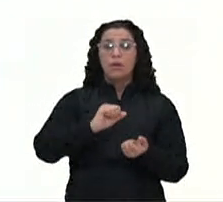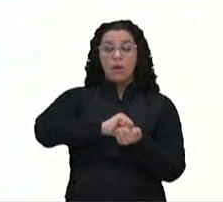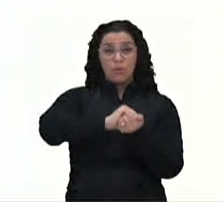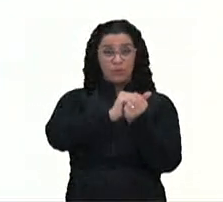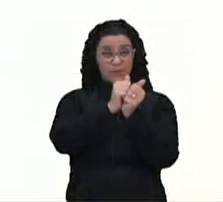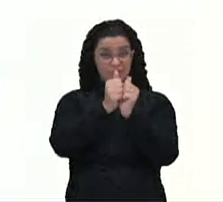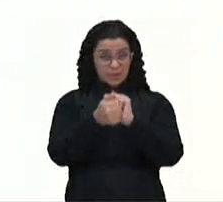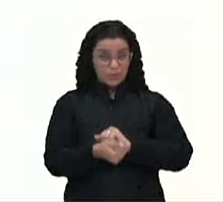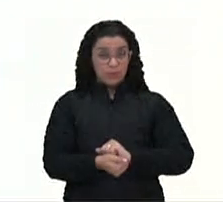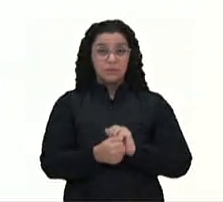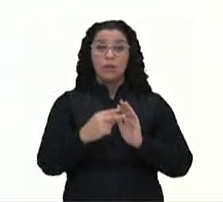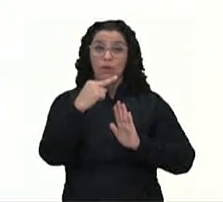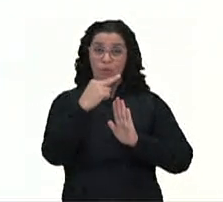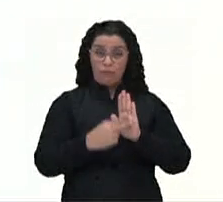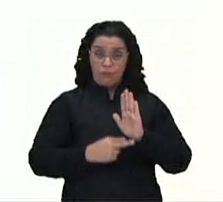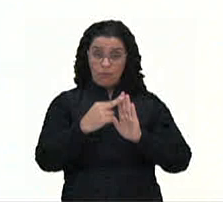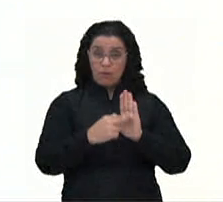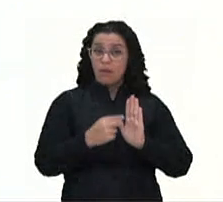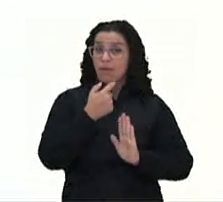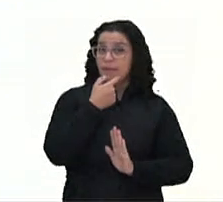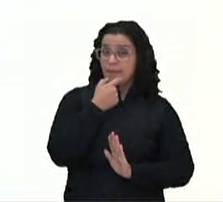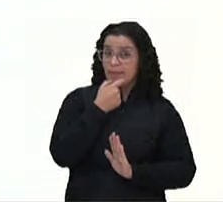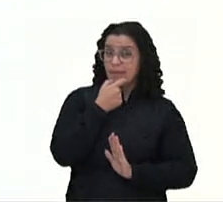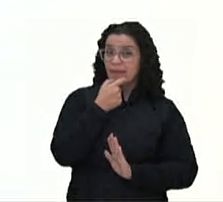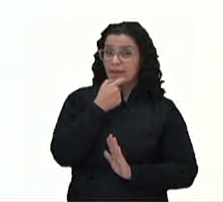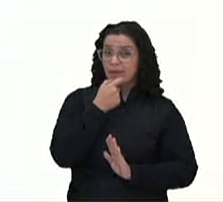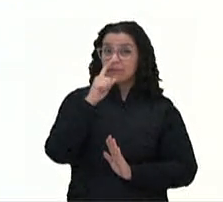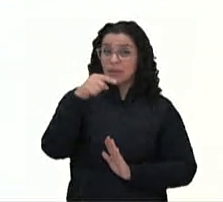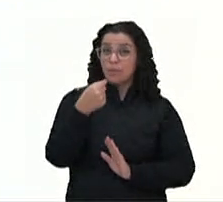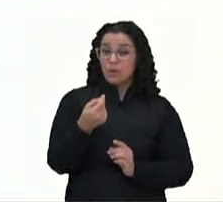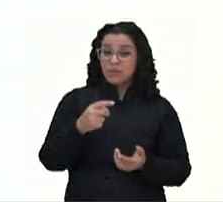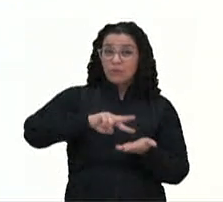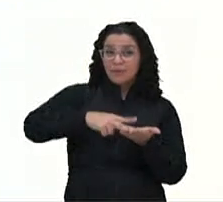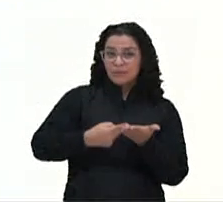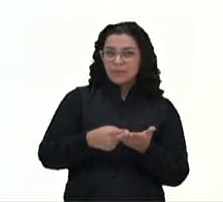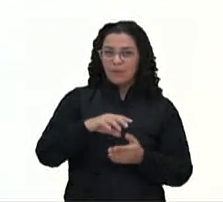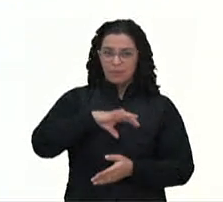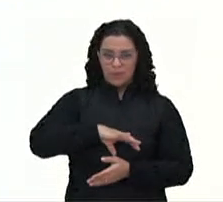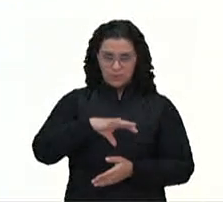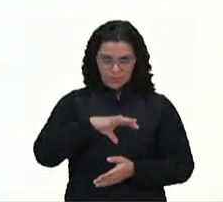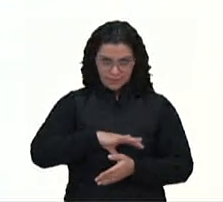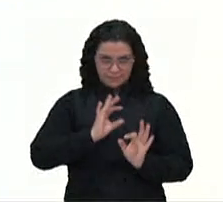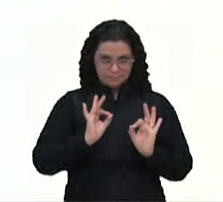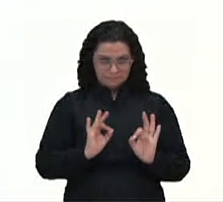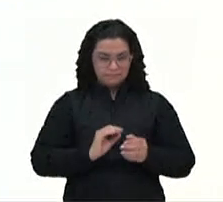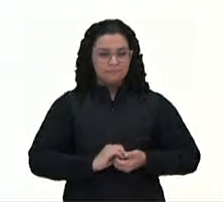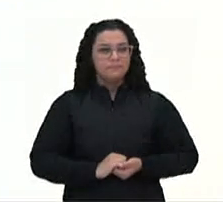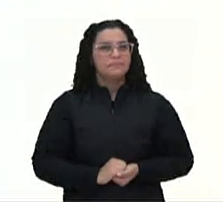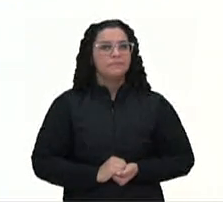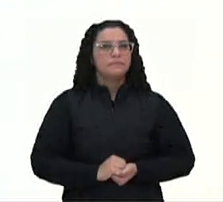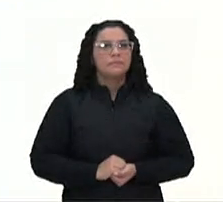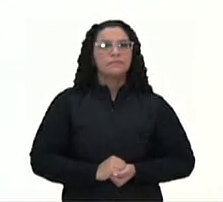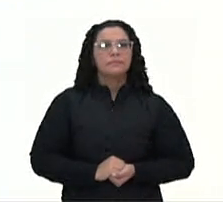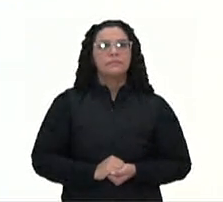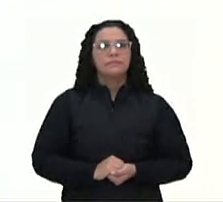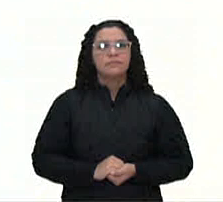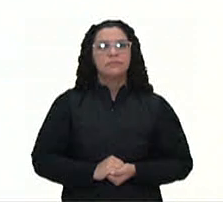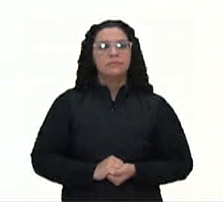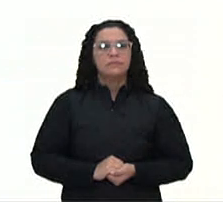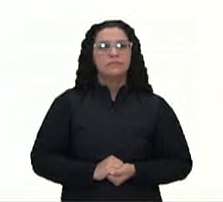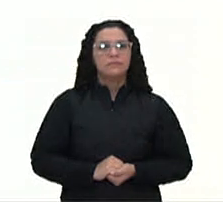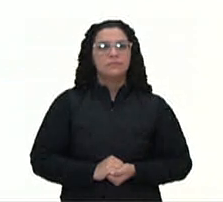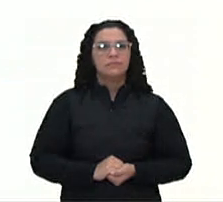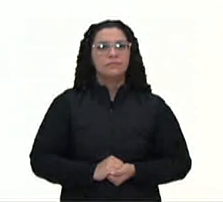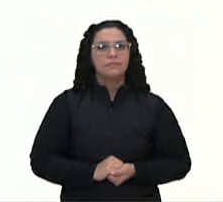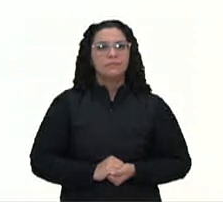esporte, tá ok? Então eu vou fazer a leitura e daí a gente já conversa sobre ele em português. Chess boxing, is it a sport?